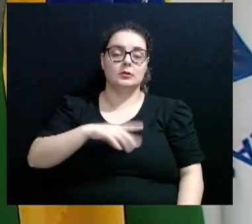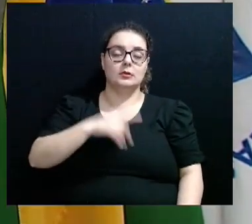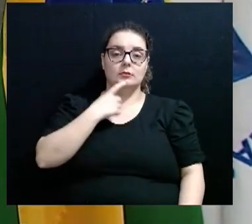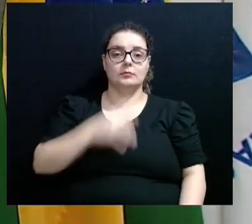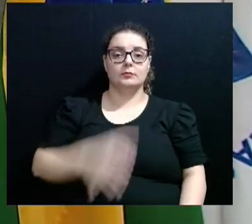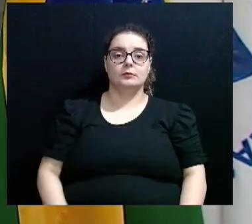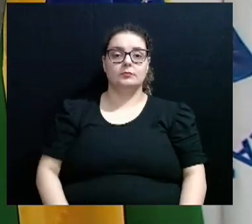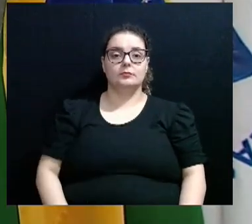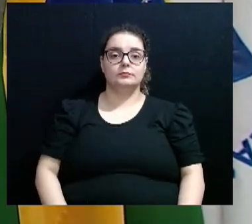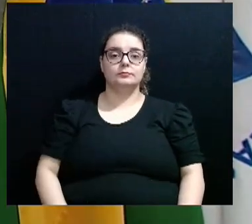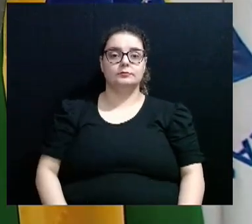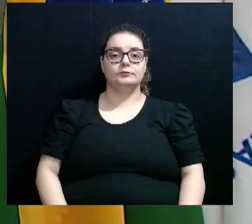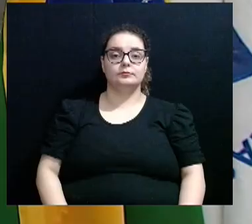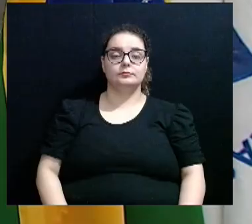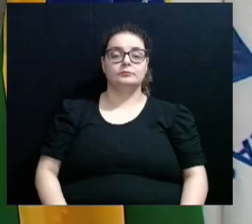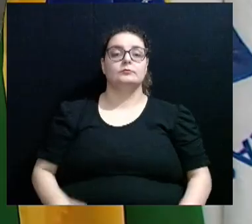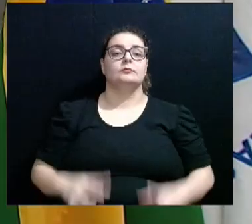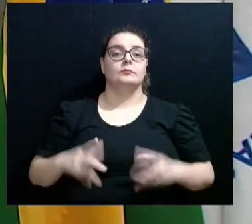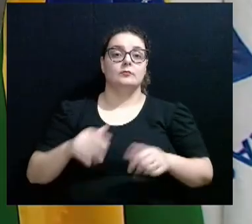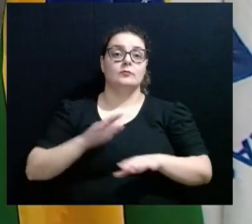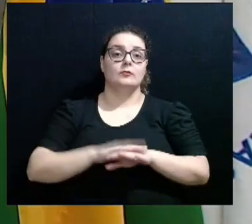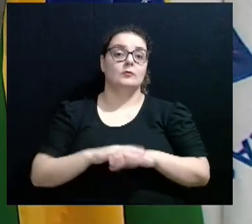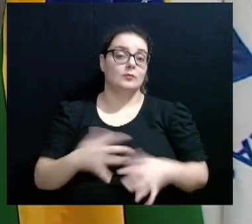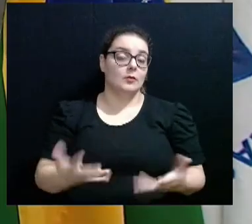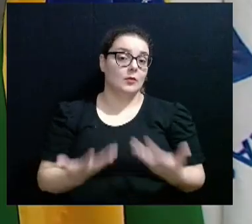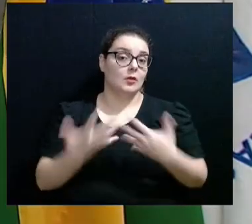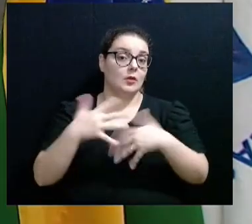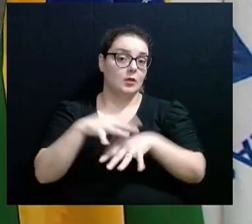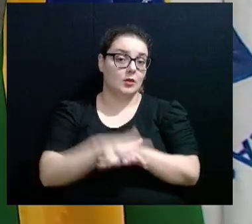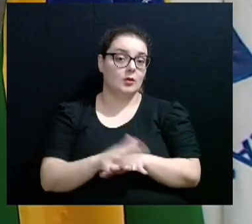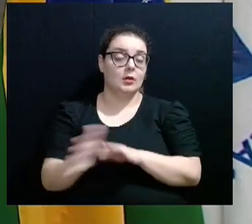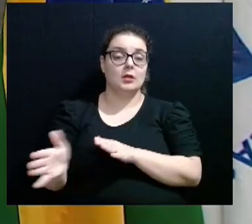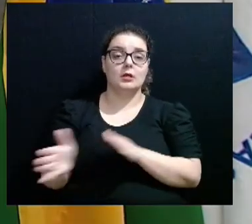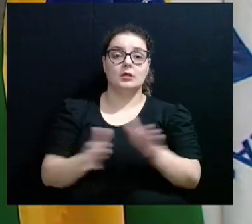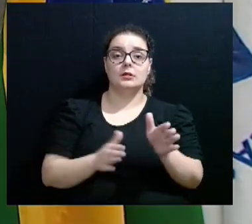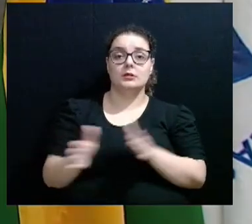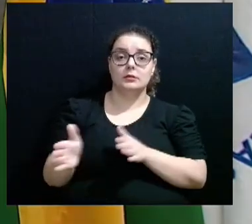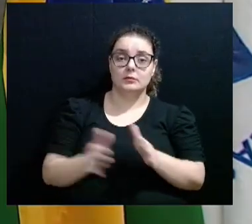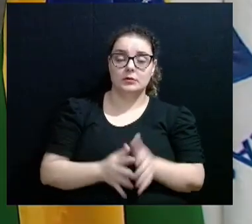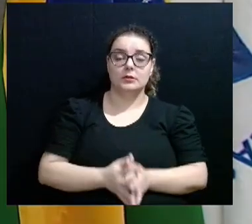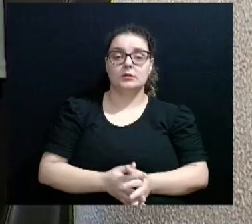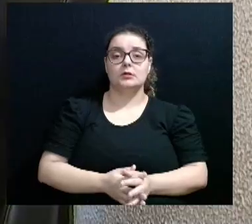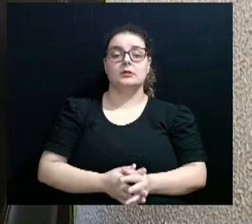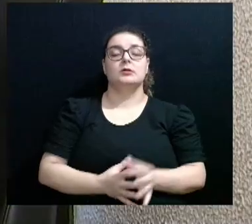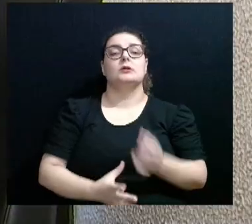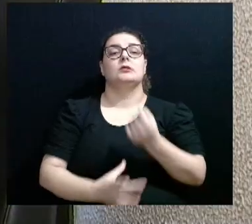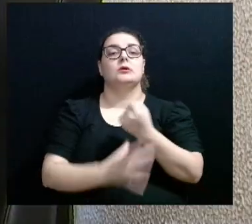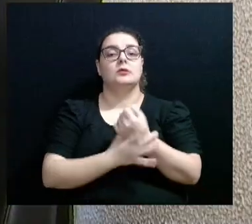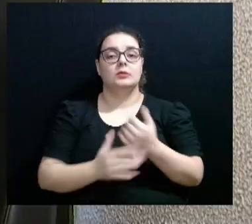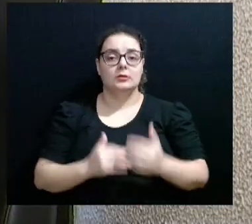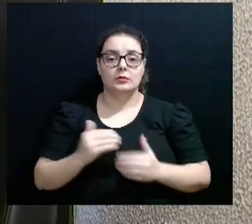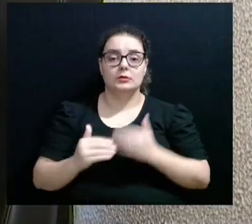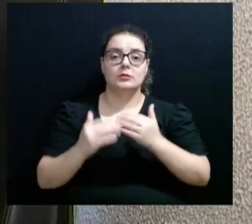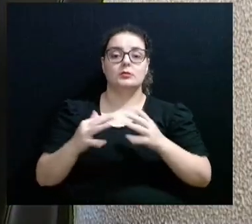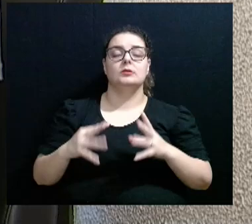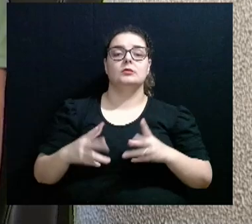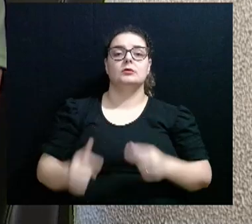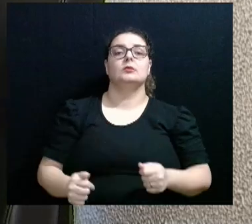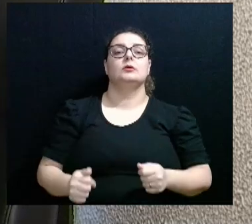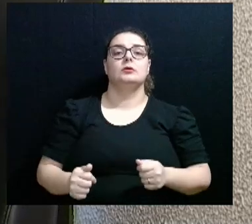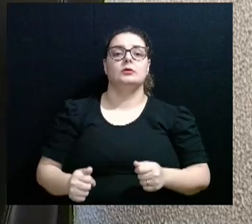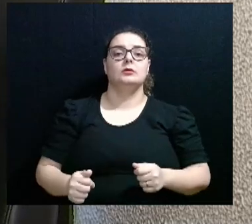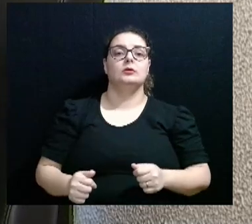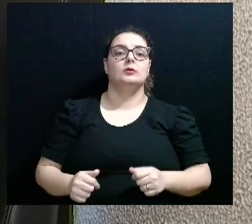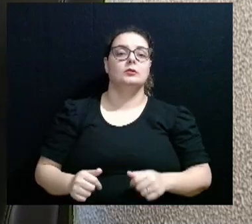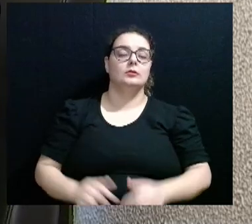atividades promovam a inclusão e a acessibilidade, assegurando o envolvimento de toda a população. A gente tem que ter a acessibilidade,